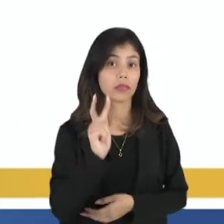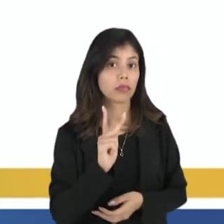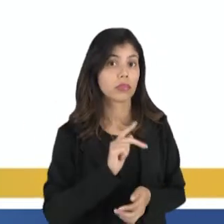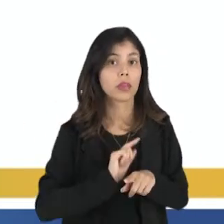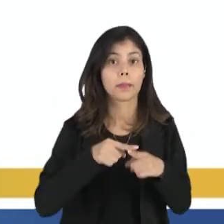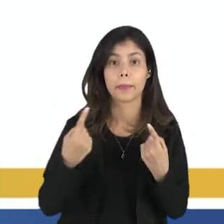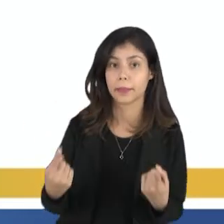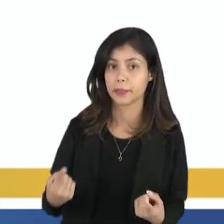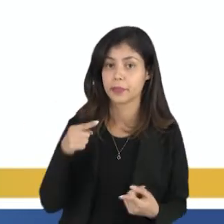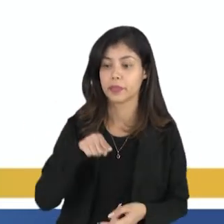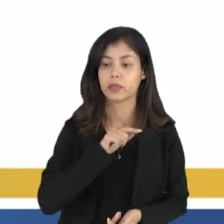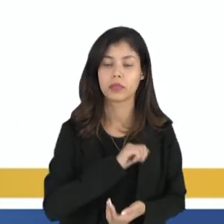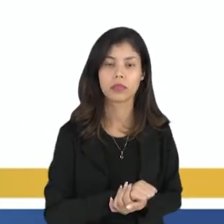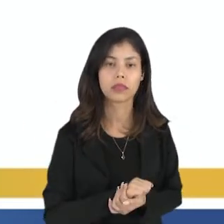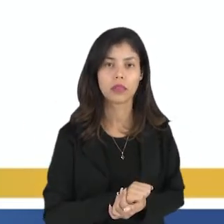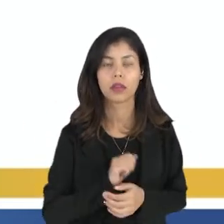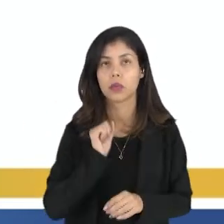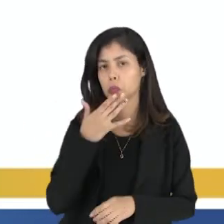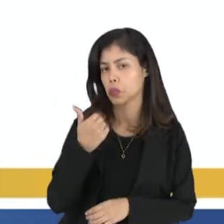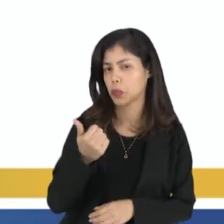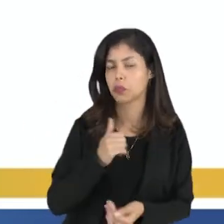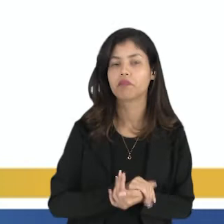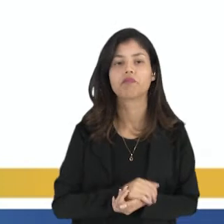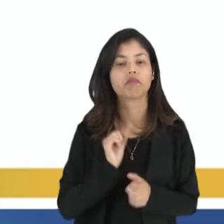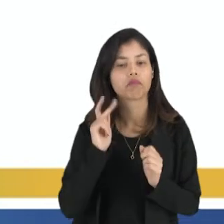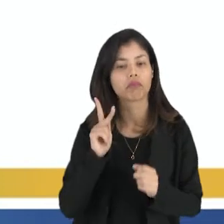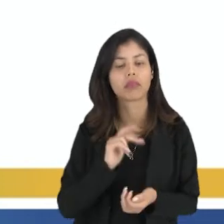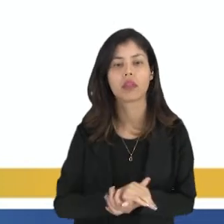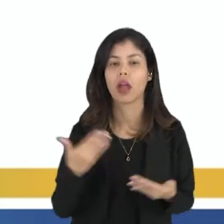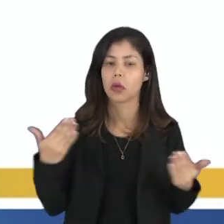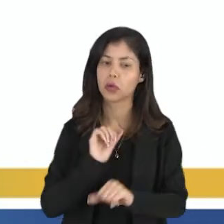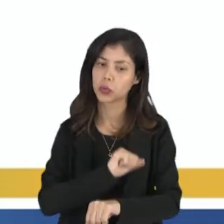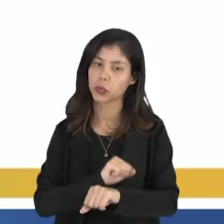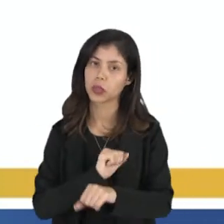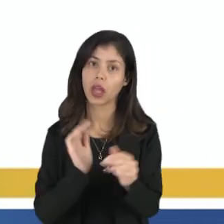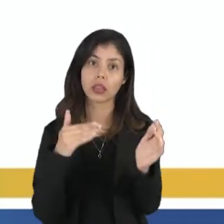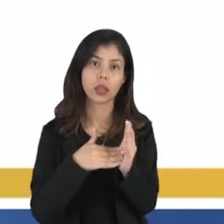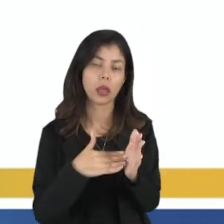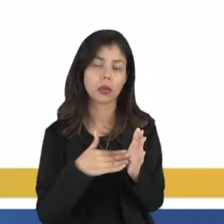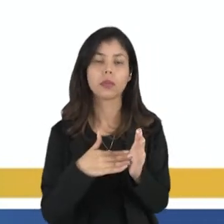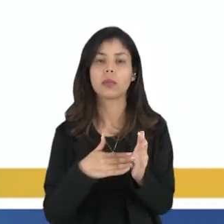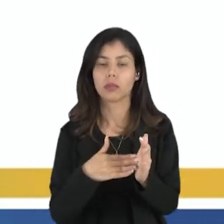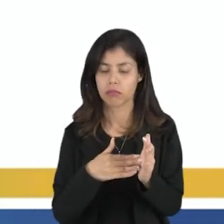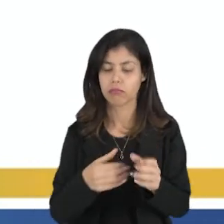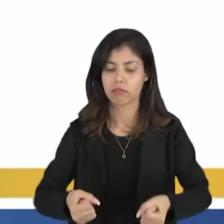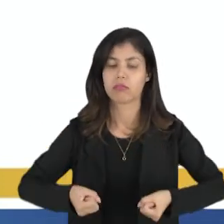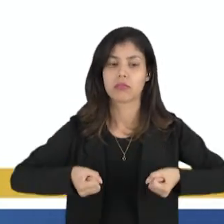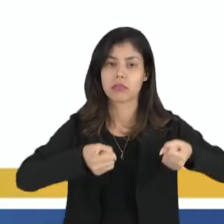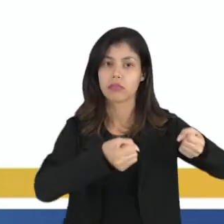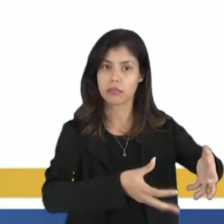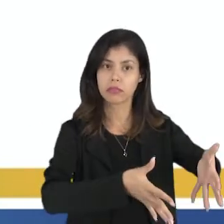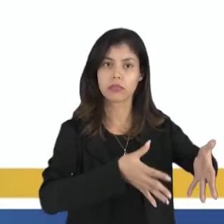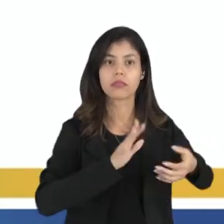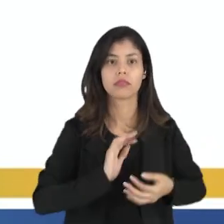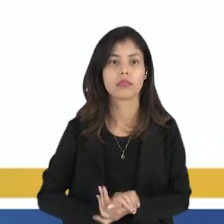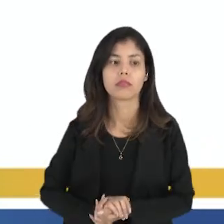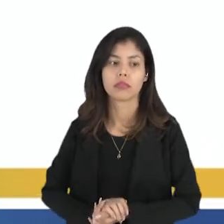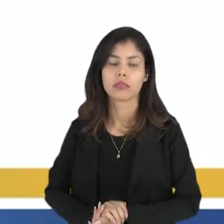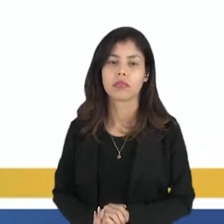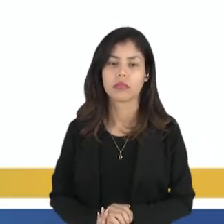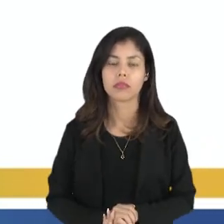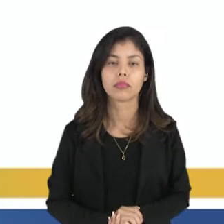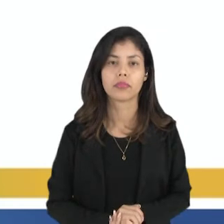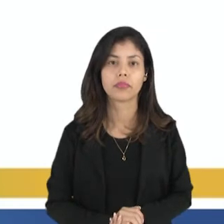okay, I'll wait till you put it down. Tudo bem, tá ok, eu aguardo até que você tenha as mãos livres, até que